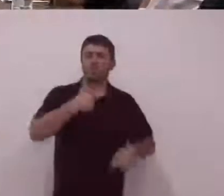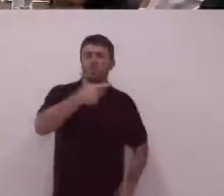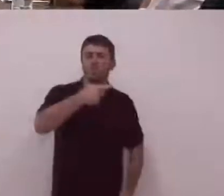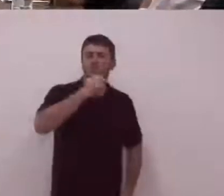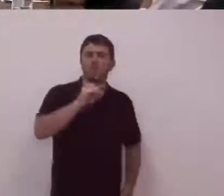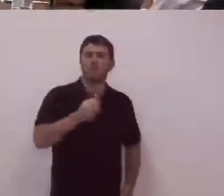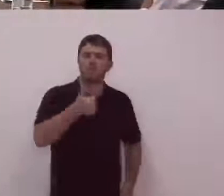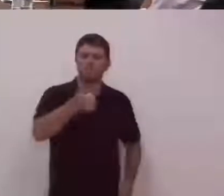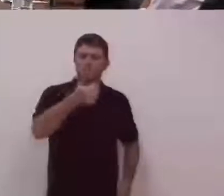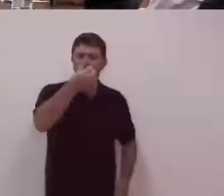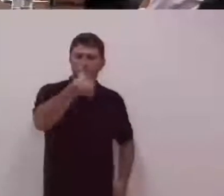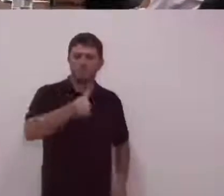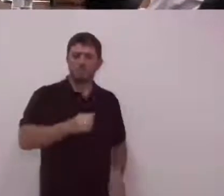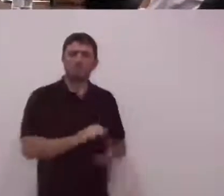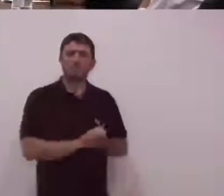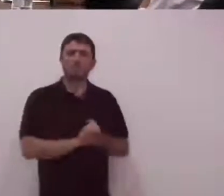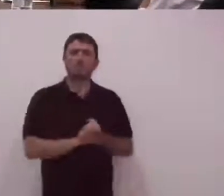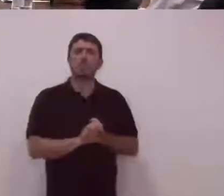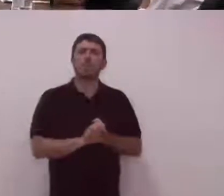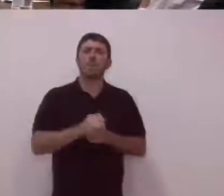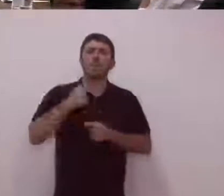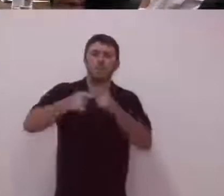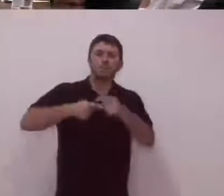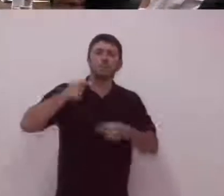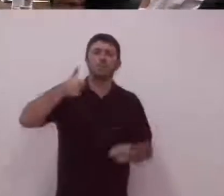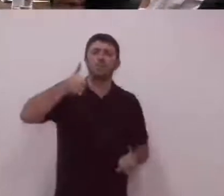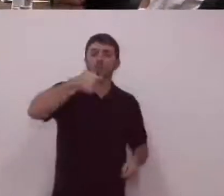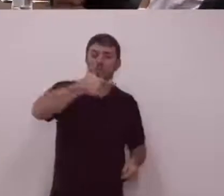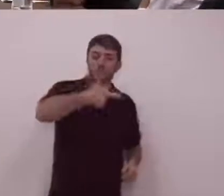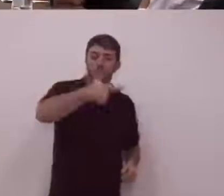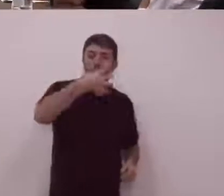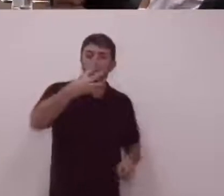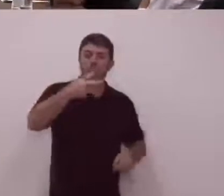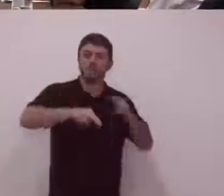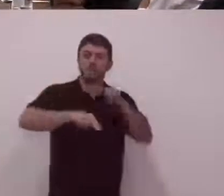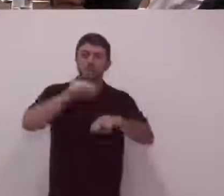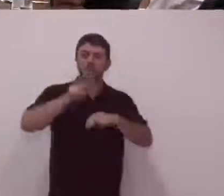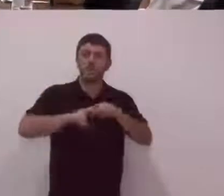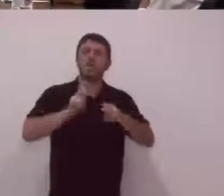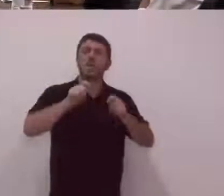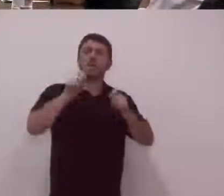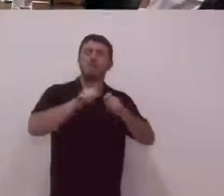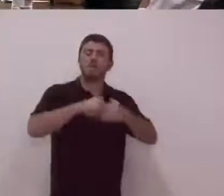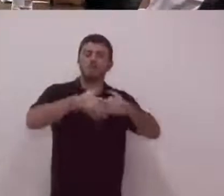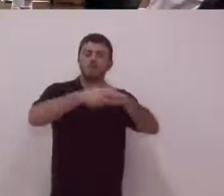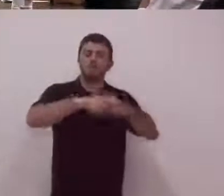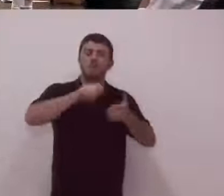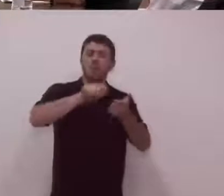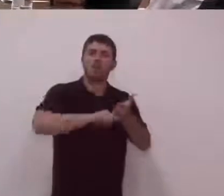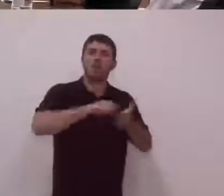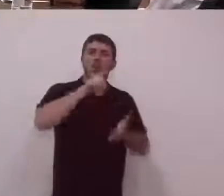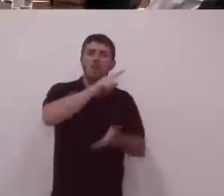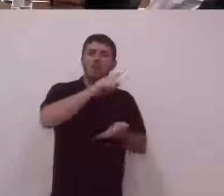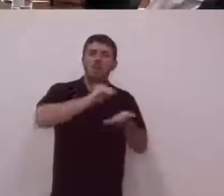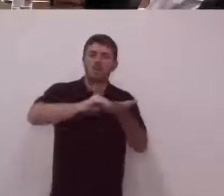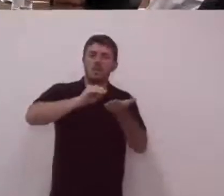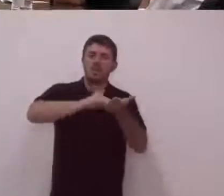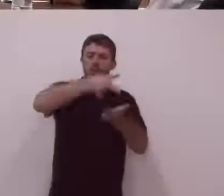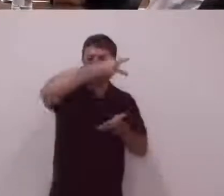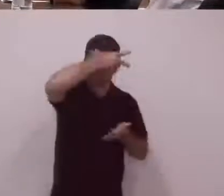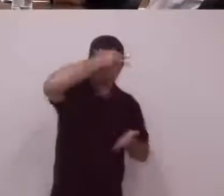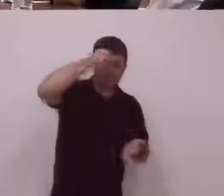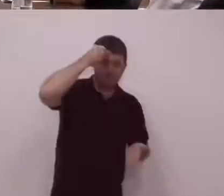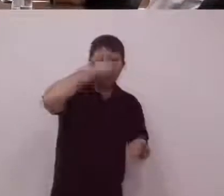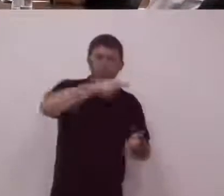o senhor Antônio Luiz Falsarella formalizou o acordo entre Prefeitura, Secretaria e Comando da PM, mencionando um imóvel de